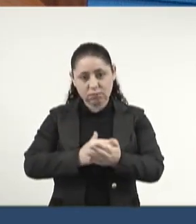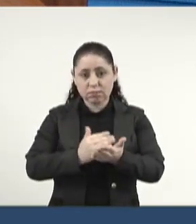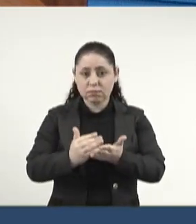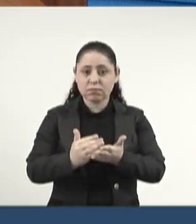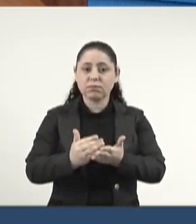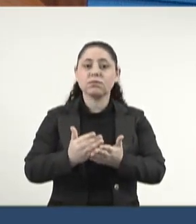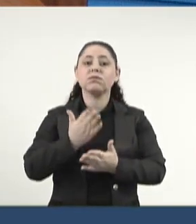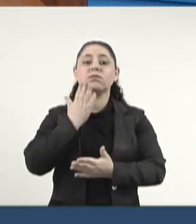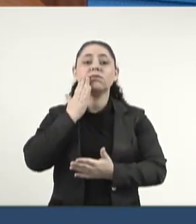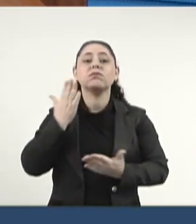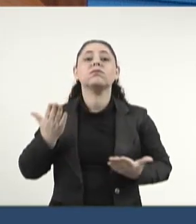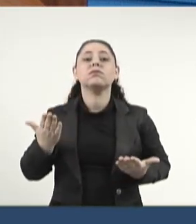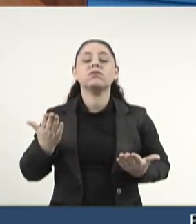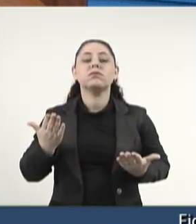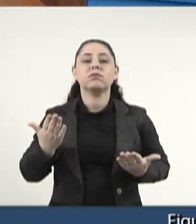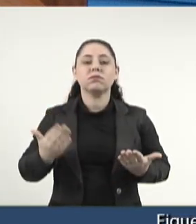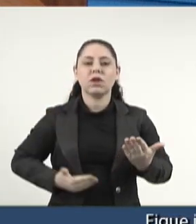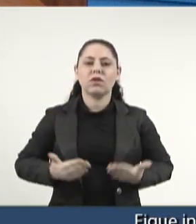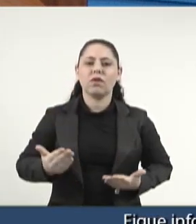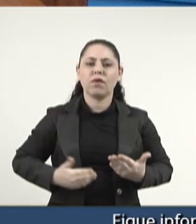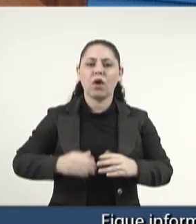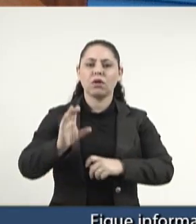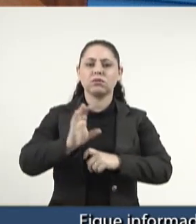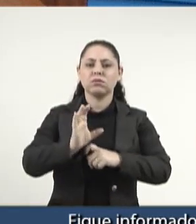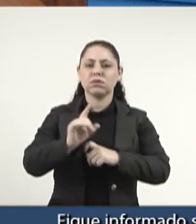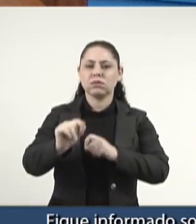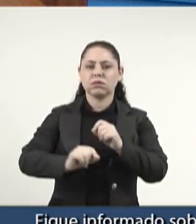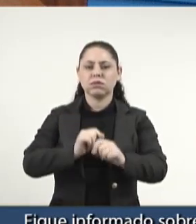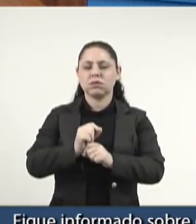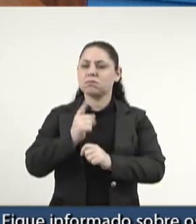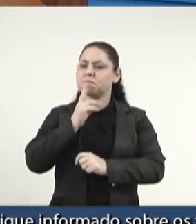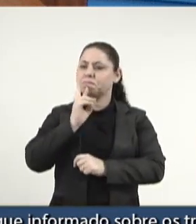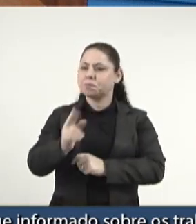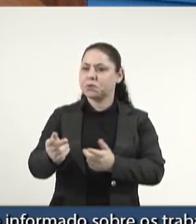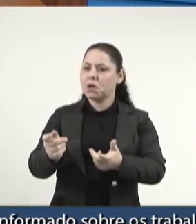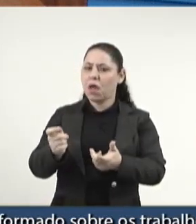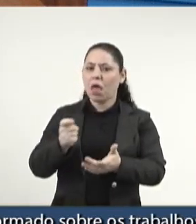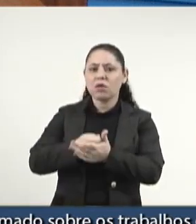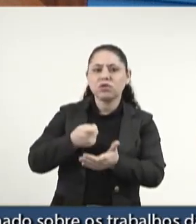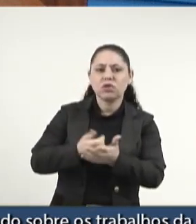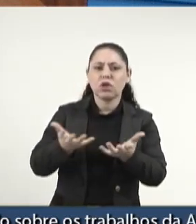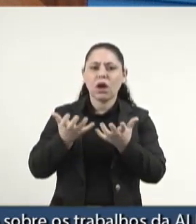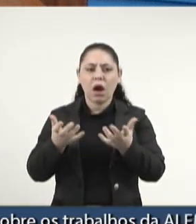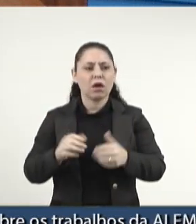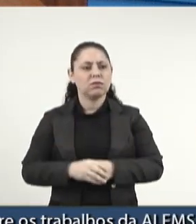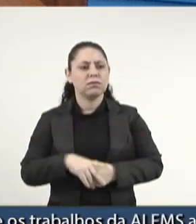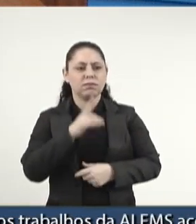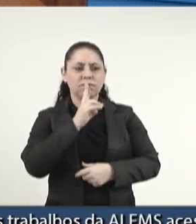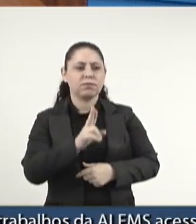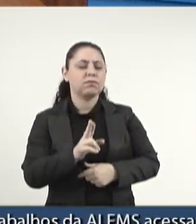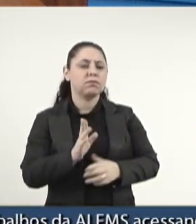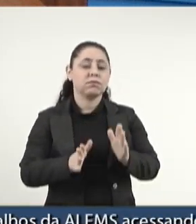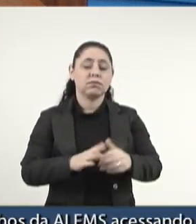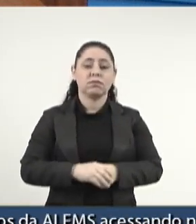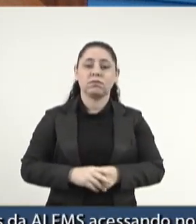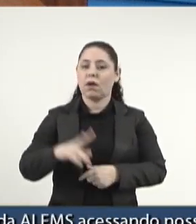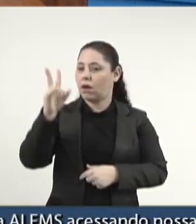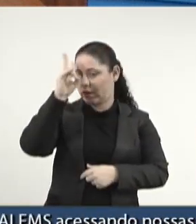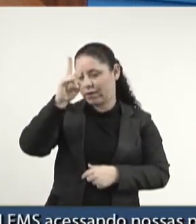colocamos a cara, dos servidores da CACEMS, que exigem resposta, exigem e vão cobrar desse parlamento.